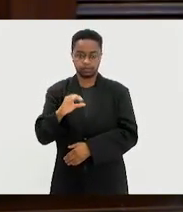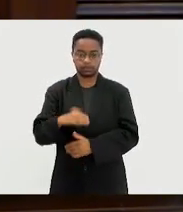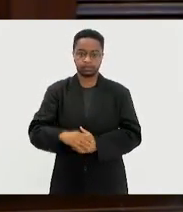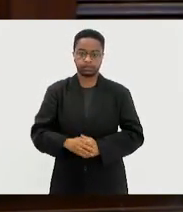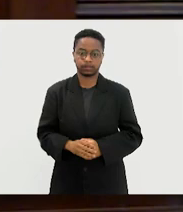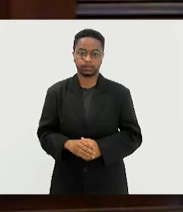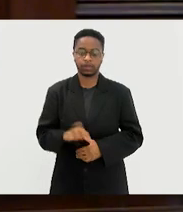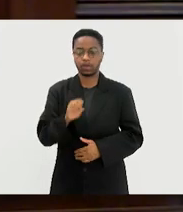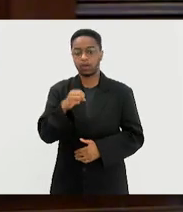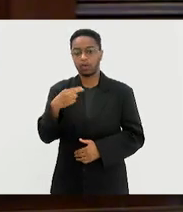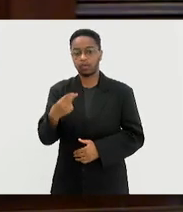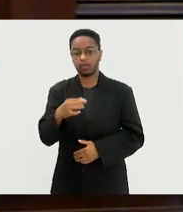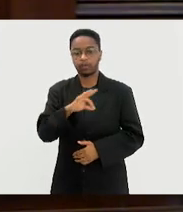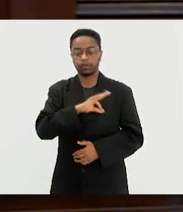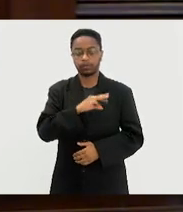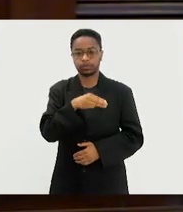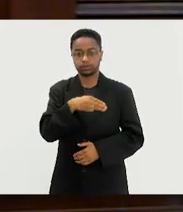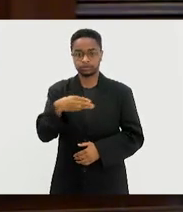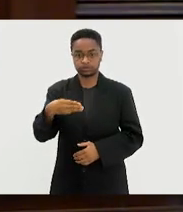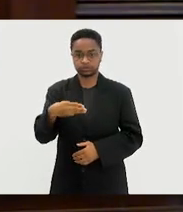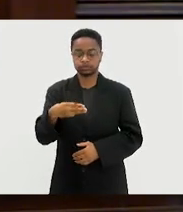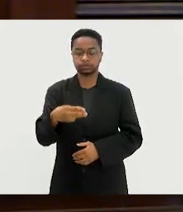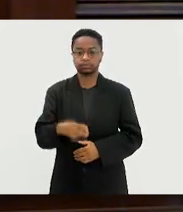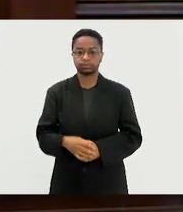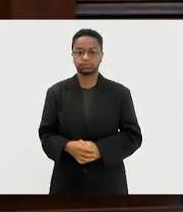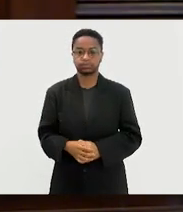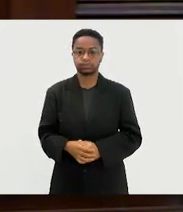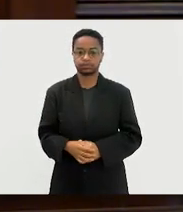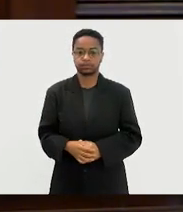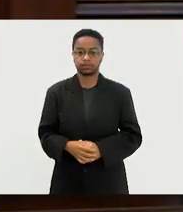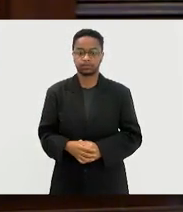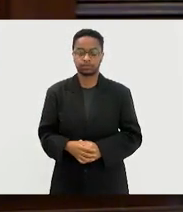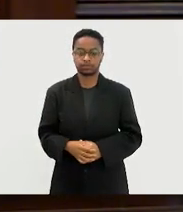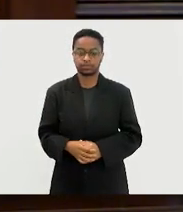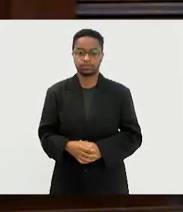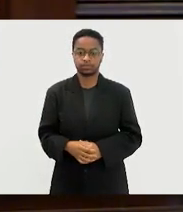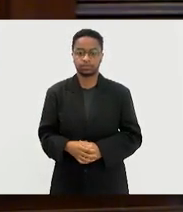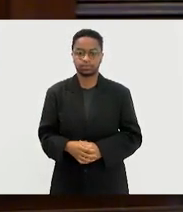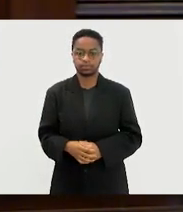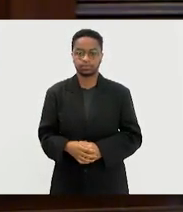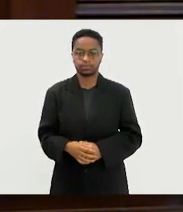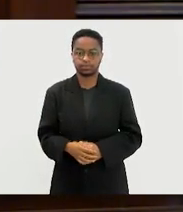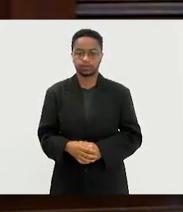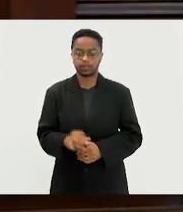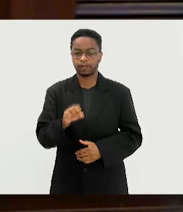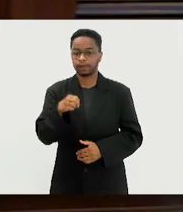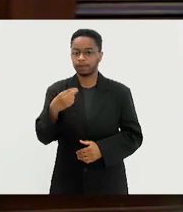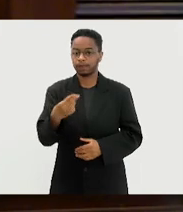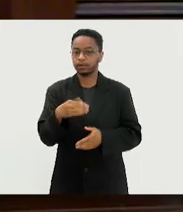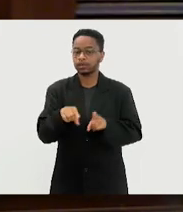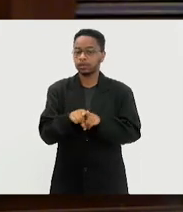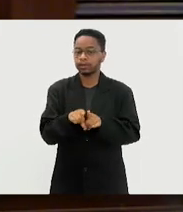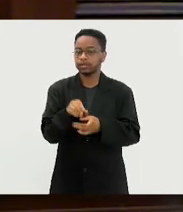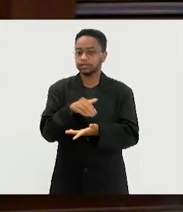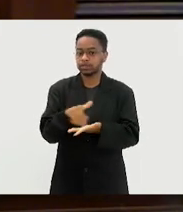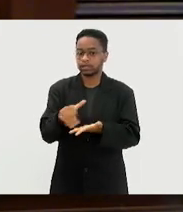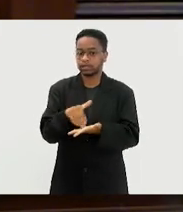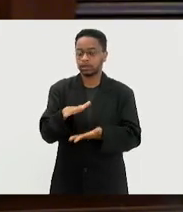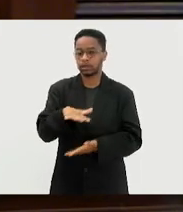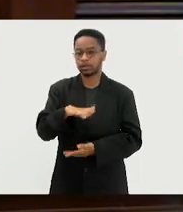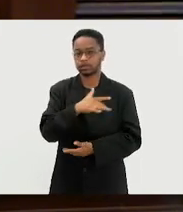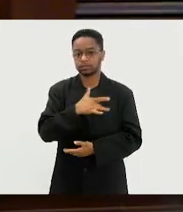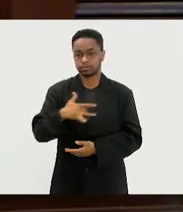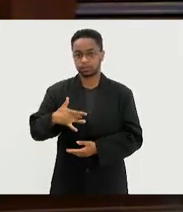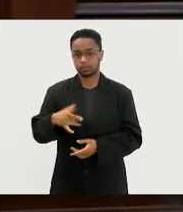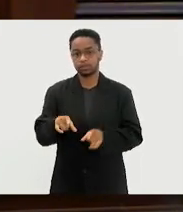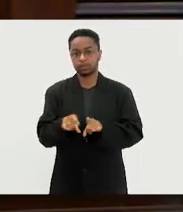quer seja da Polícia Militar, quer seja da Secretaria de Saúde, quer seja